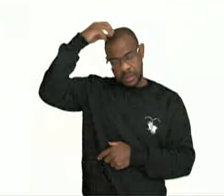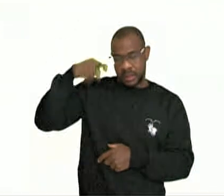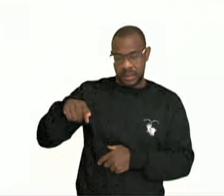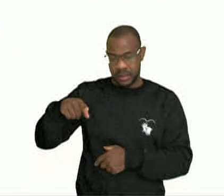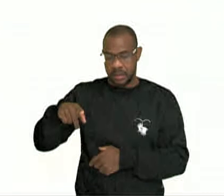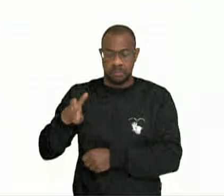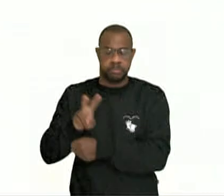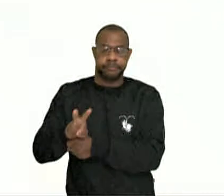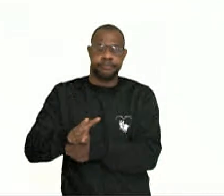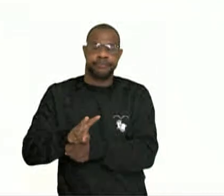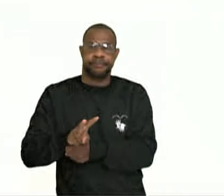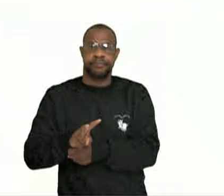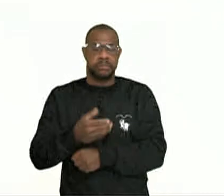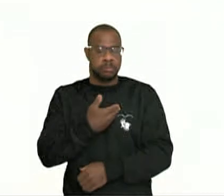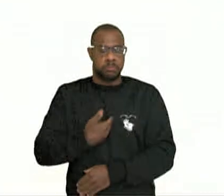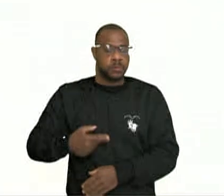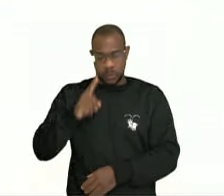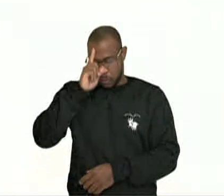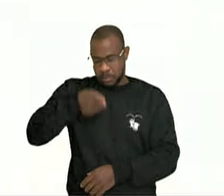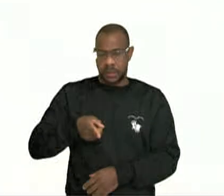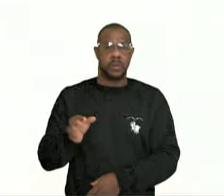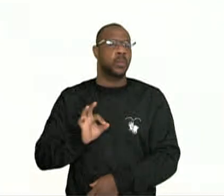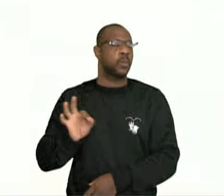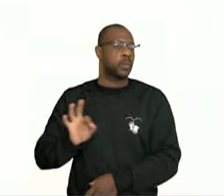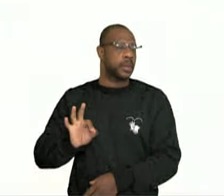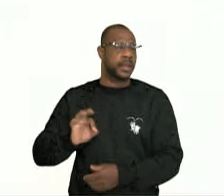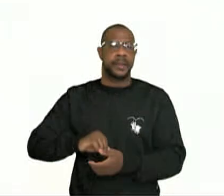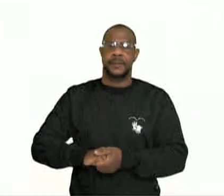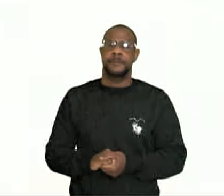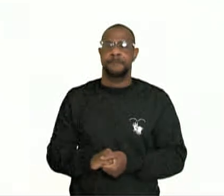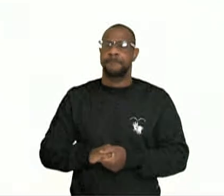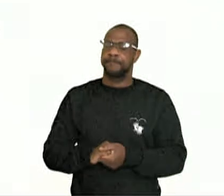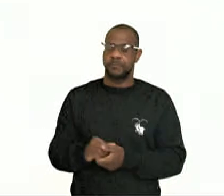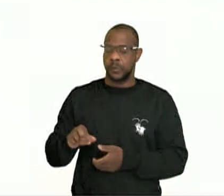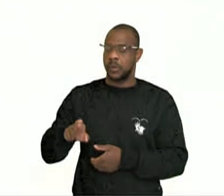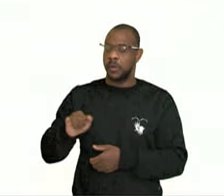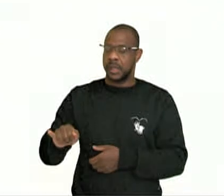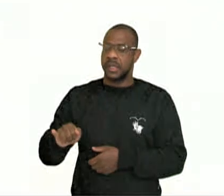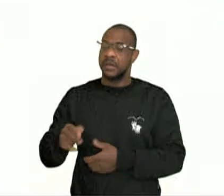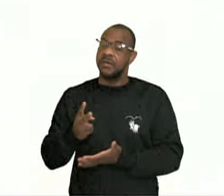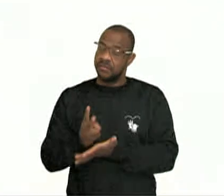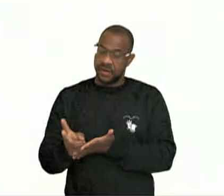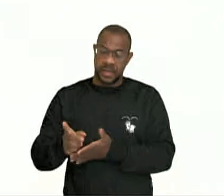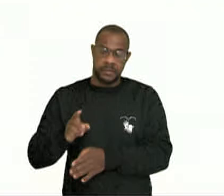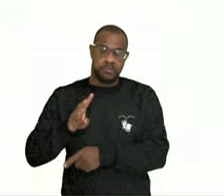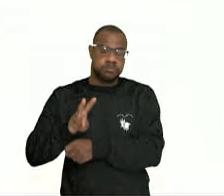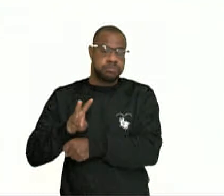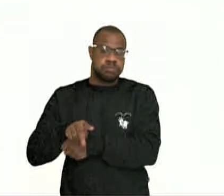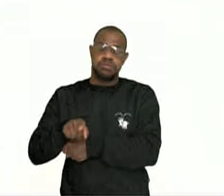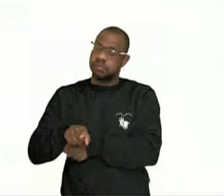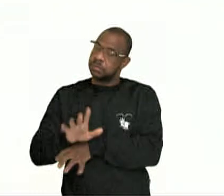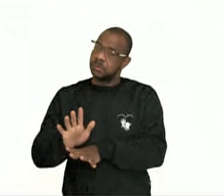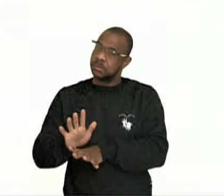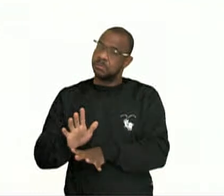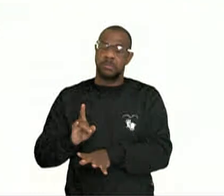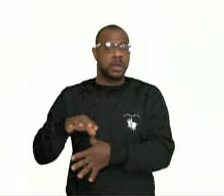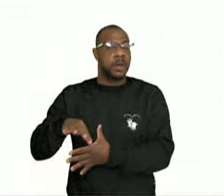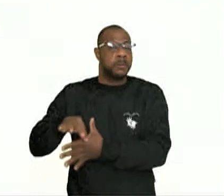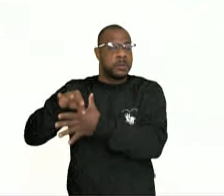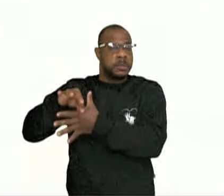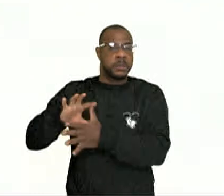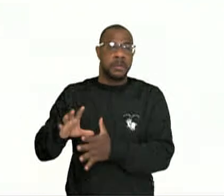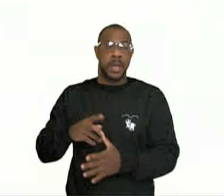não governa, né? Então a gente vai ter essa expressão de que o rei vai reinar, vai ser representante da Inglaterra,